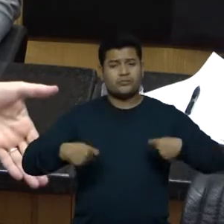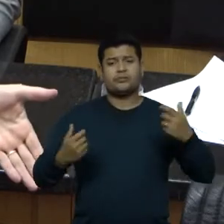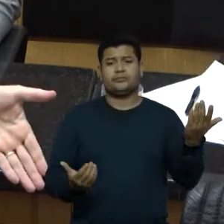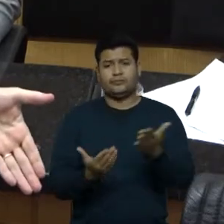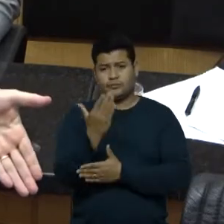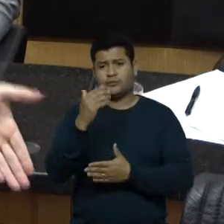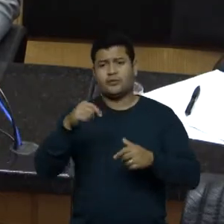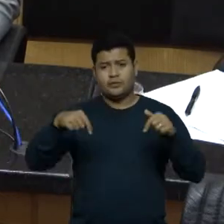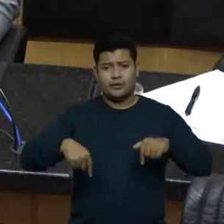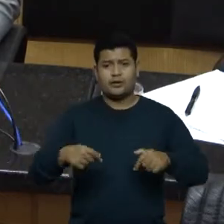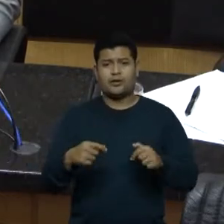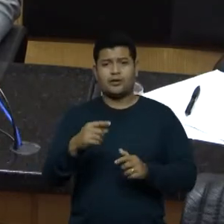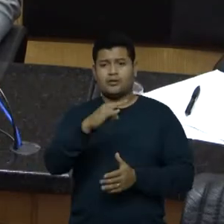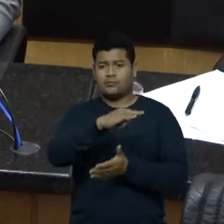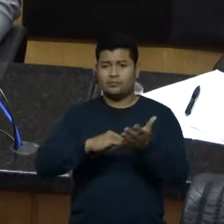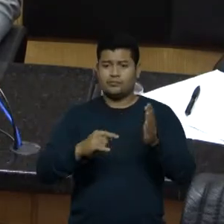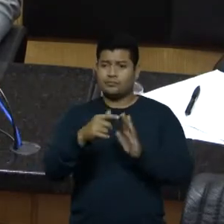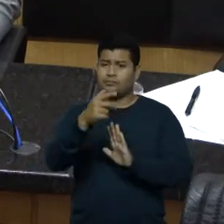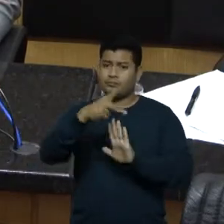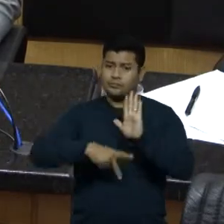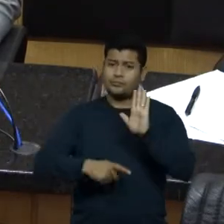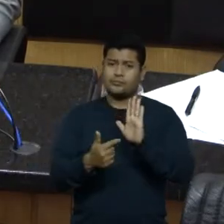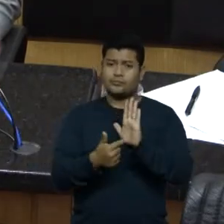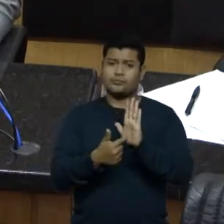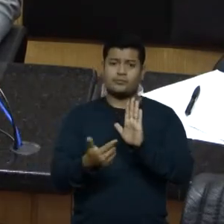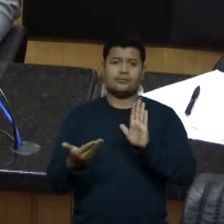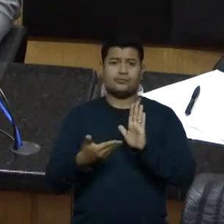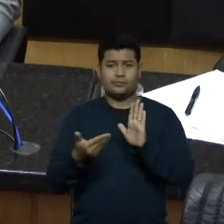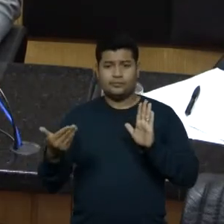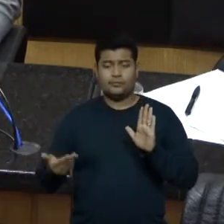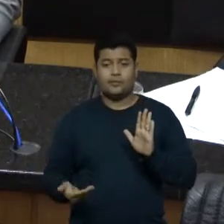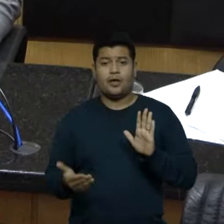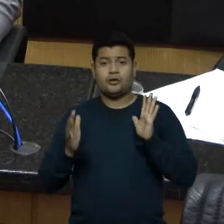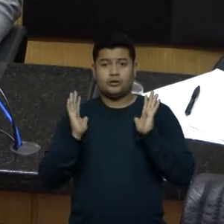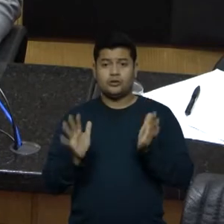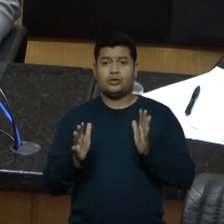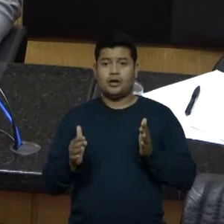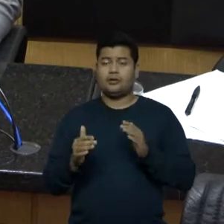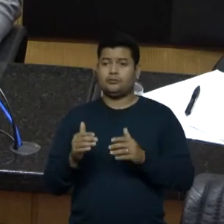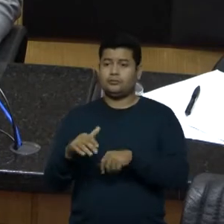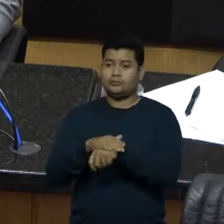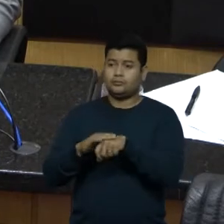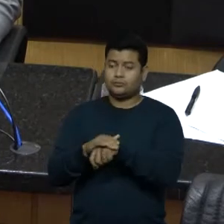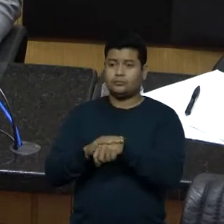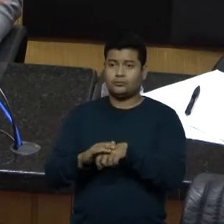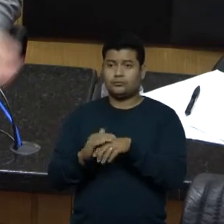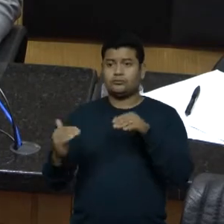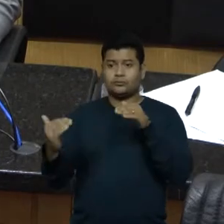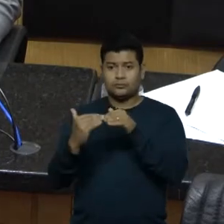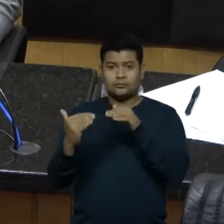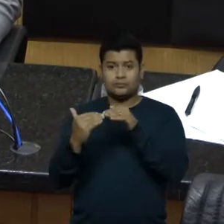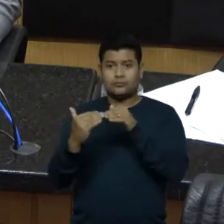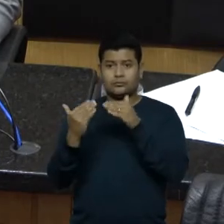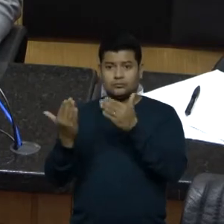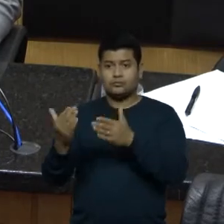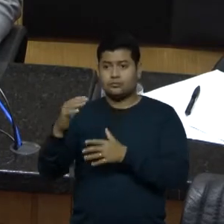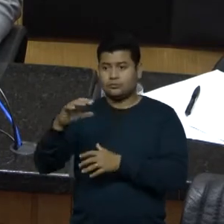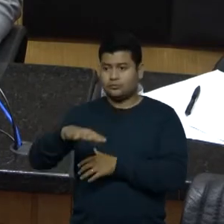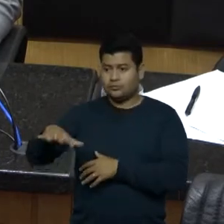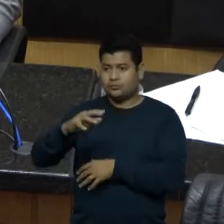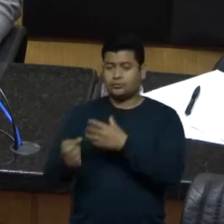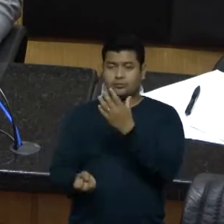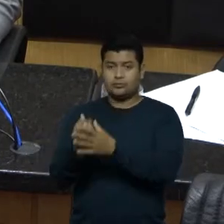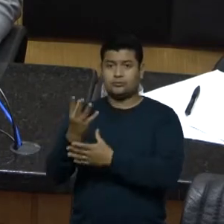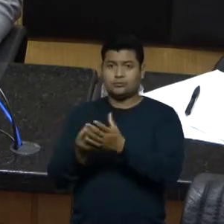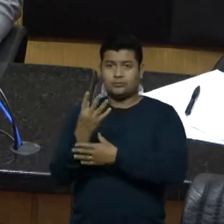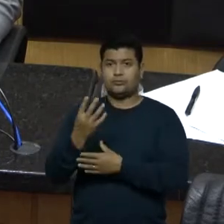aprovar o que está aqui temos que provar o que está aqui já consensamos com os setores produtivos na formação dessa comissão